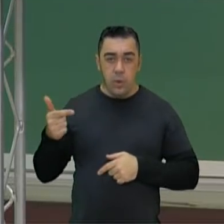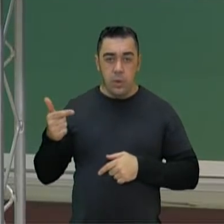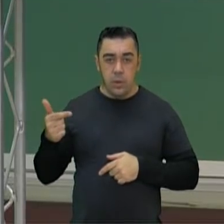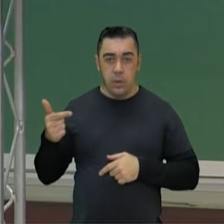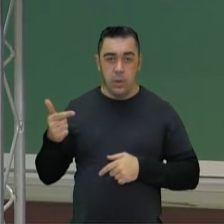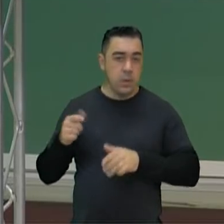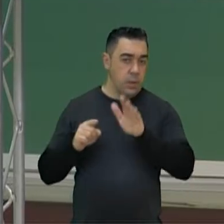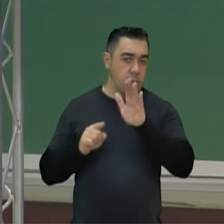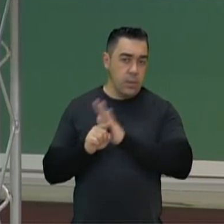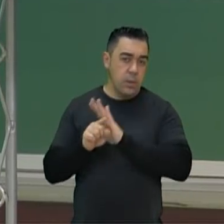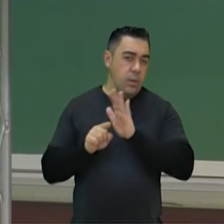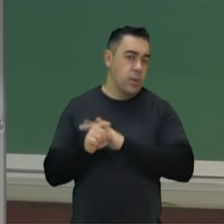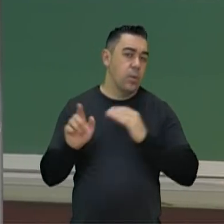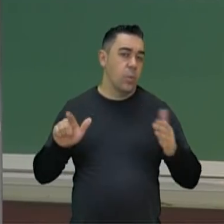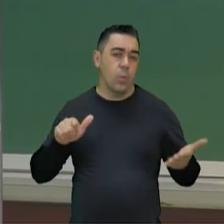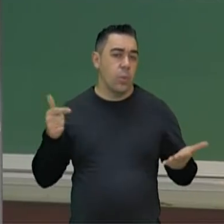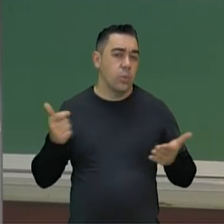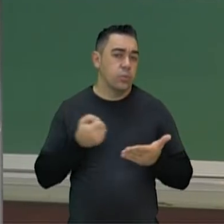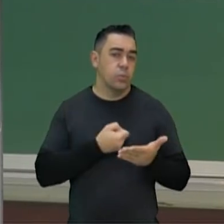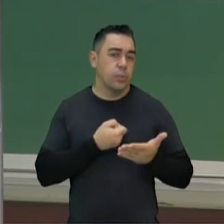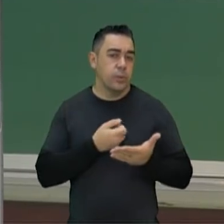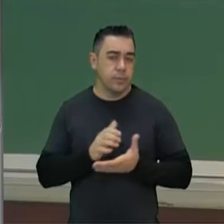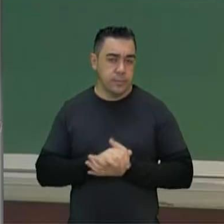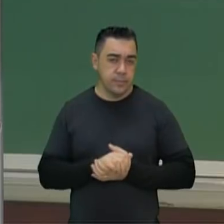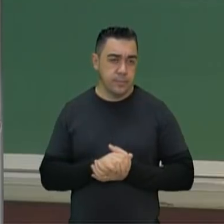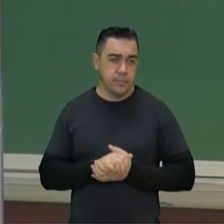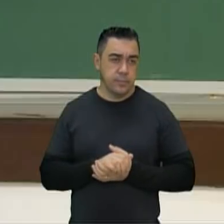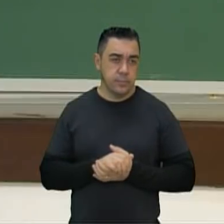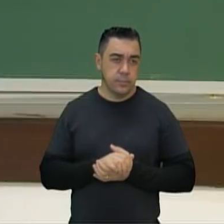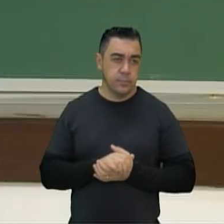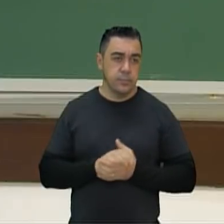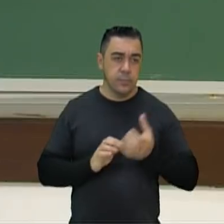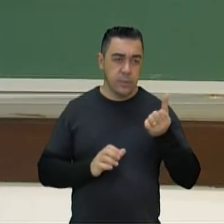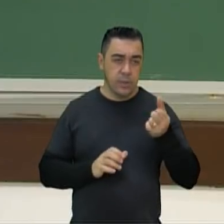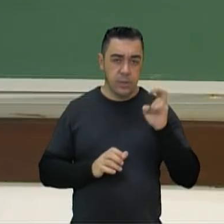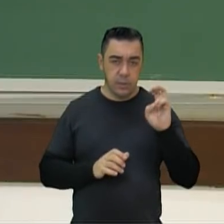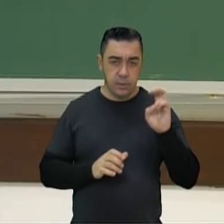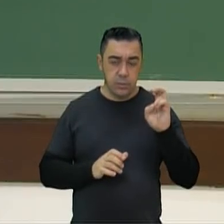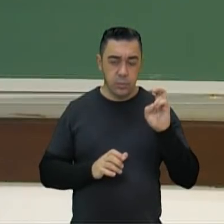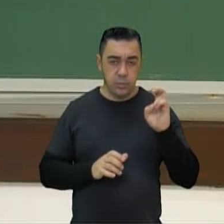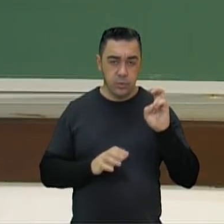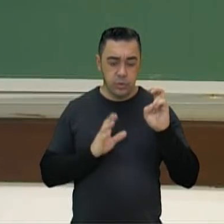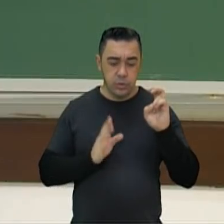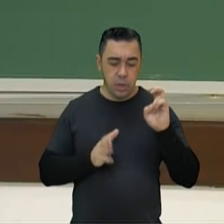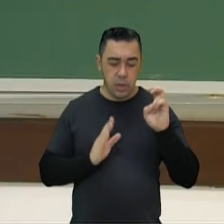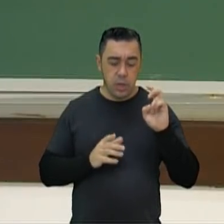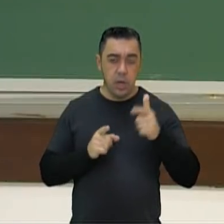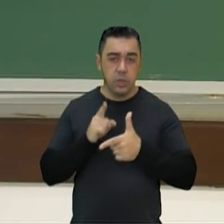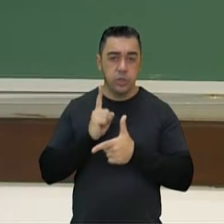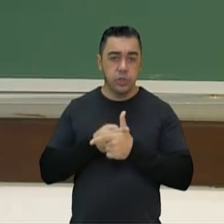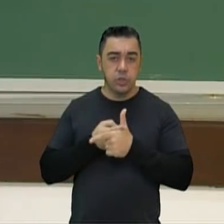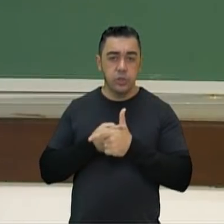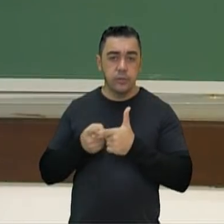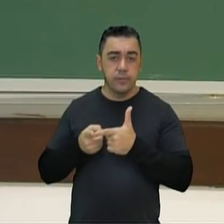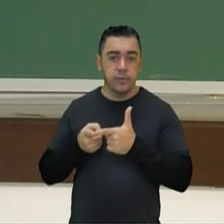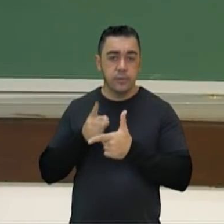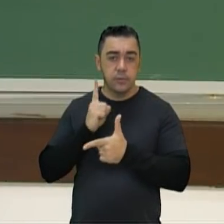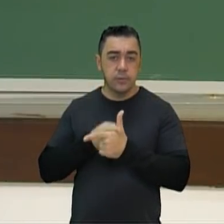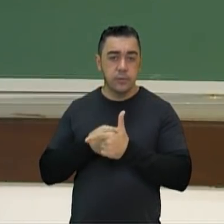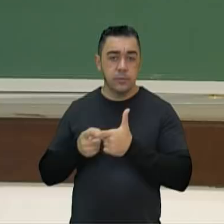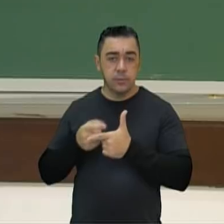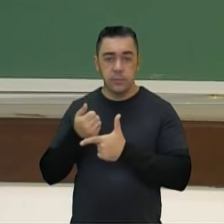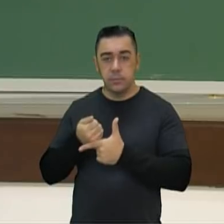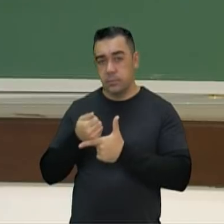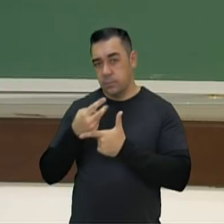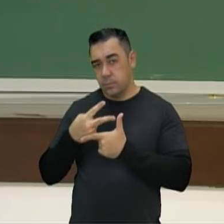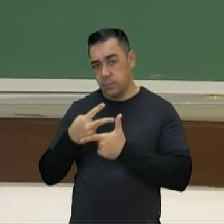a pergunta no caso, qual é o outro número? Se você já tem 65, você vai fazer a divisão por